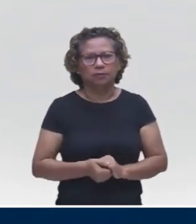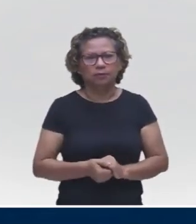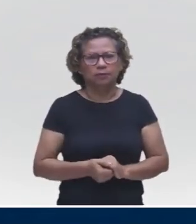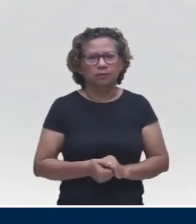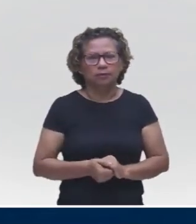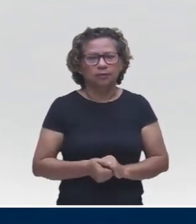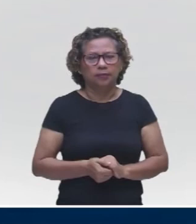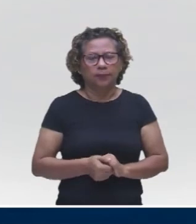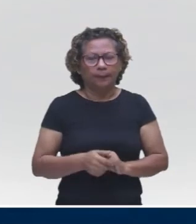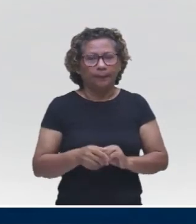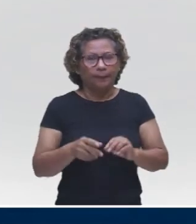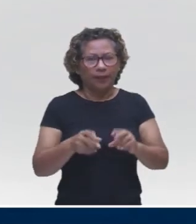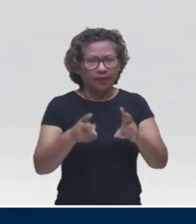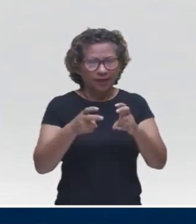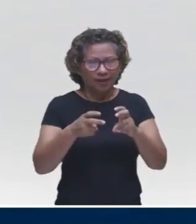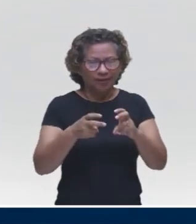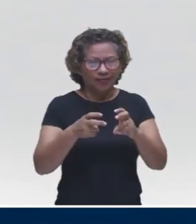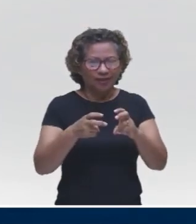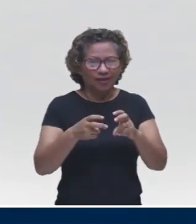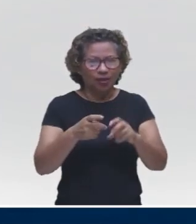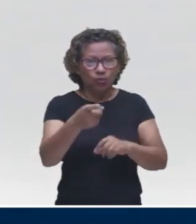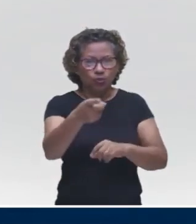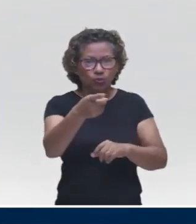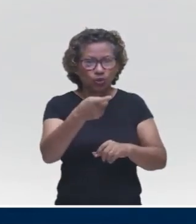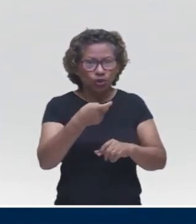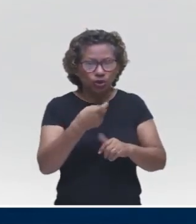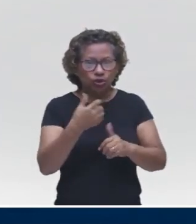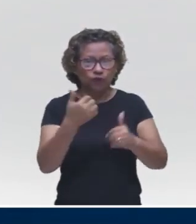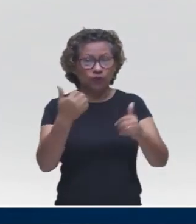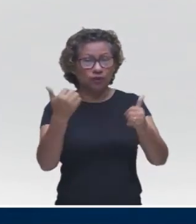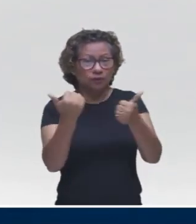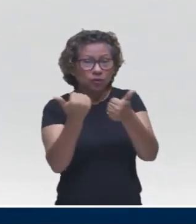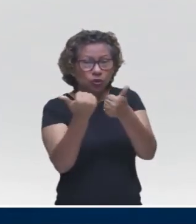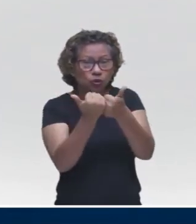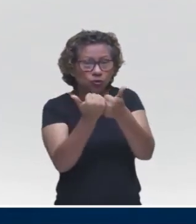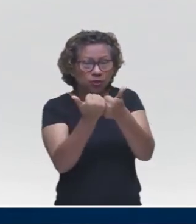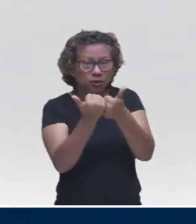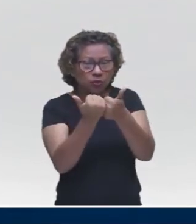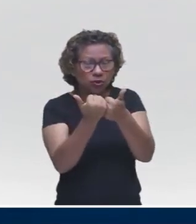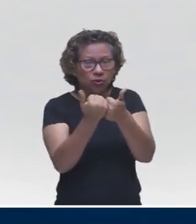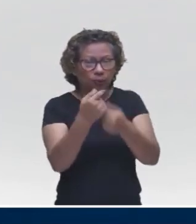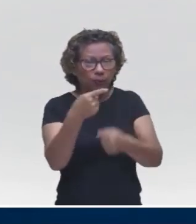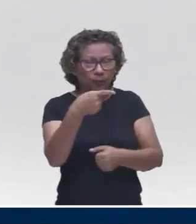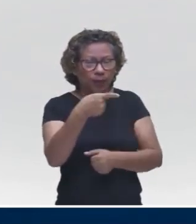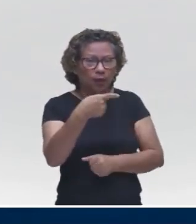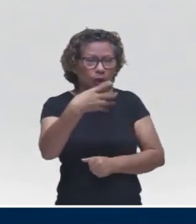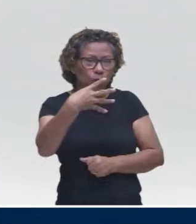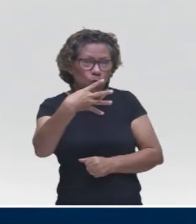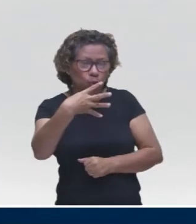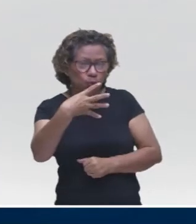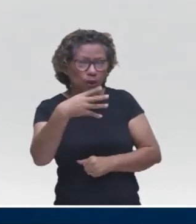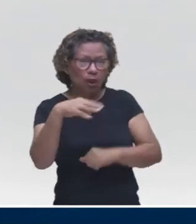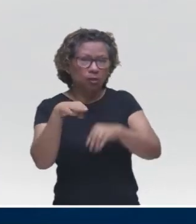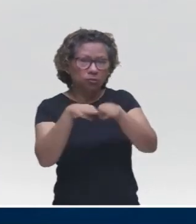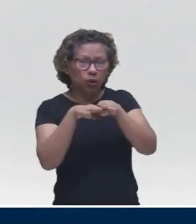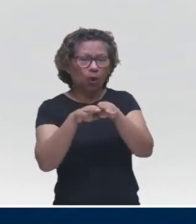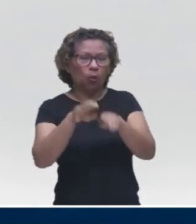igual a A vezes menos 4 mais b. Só que o valor de b nós já